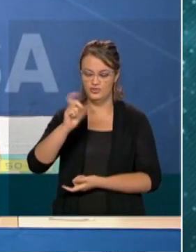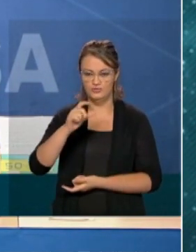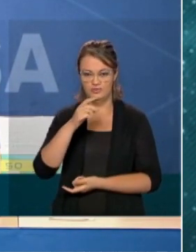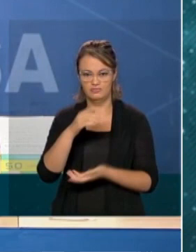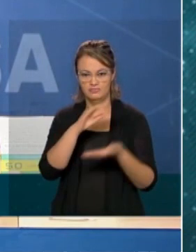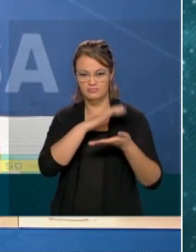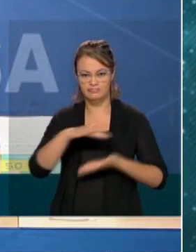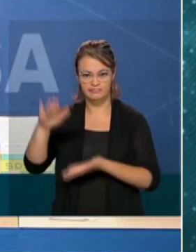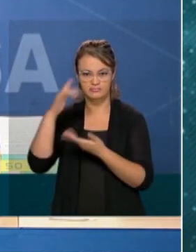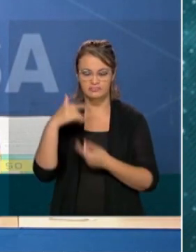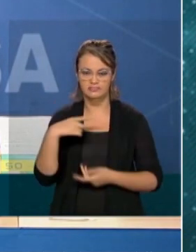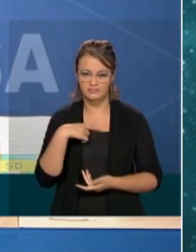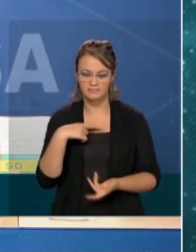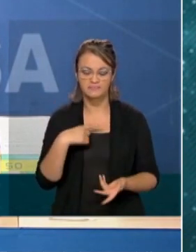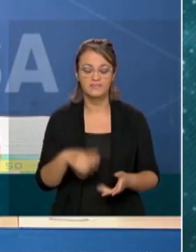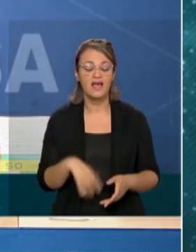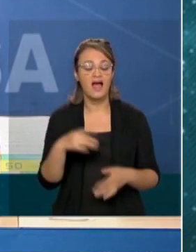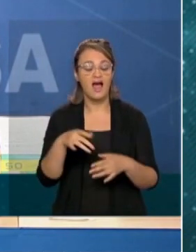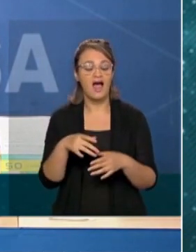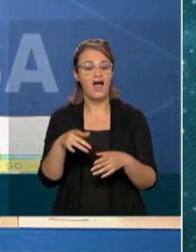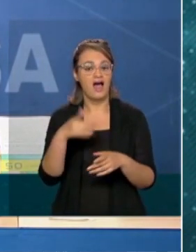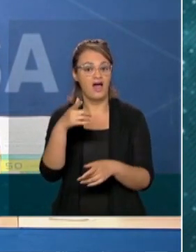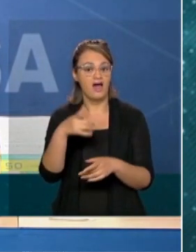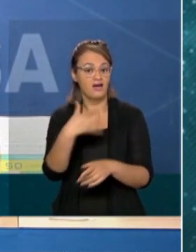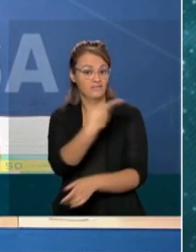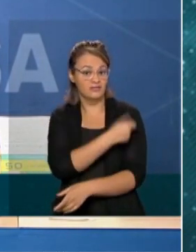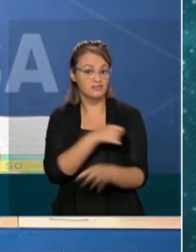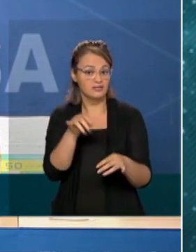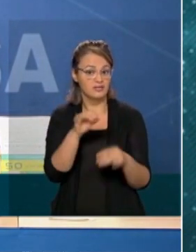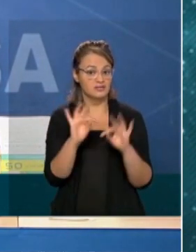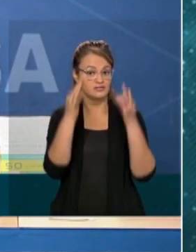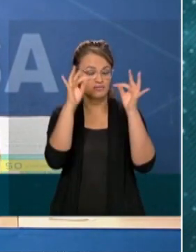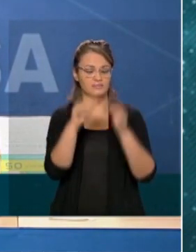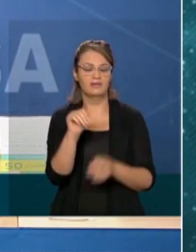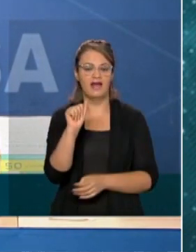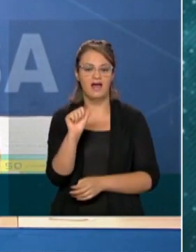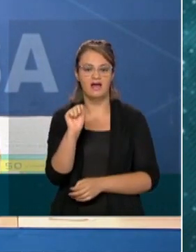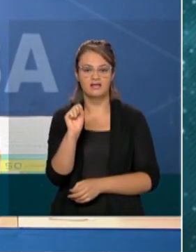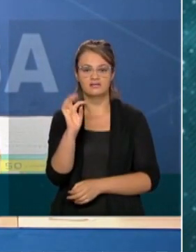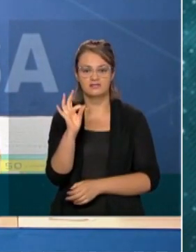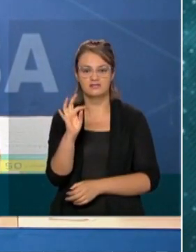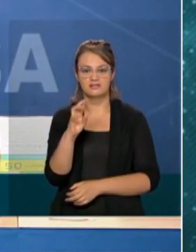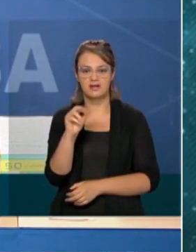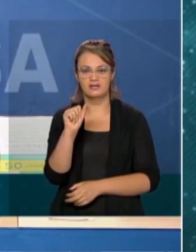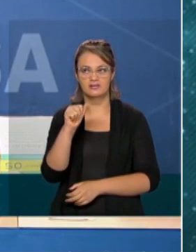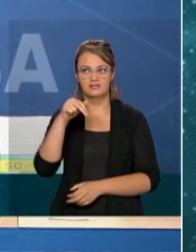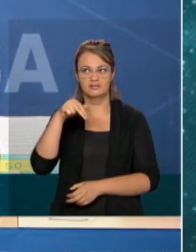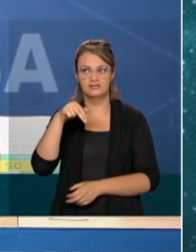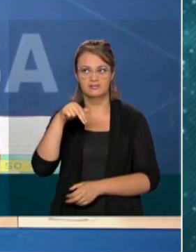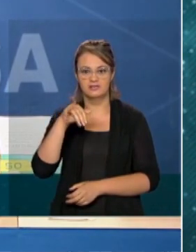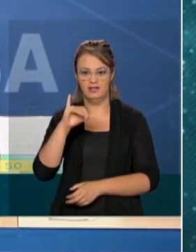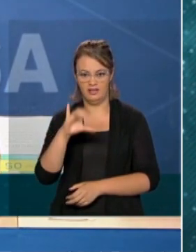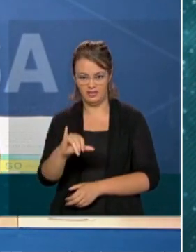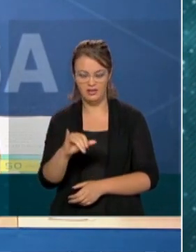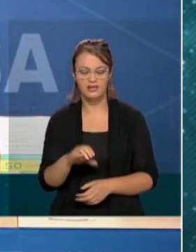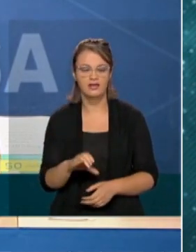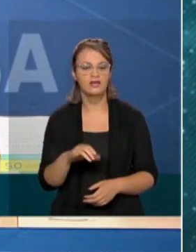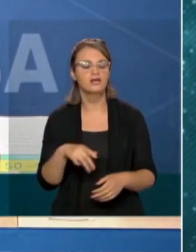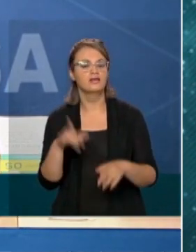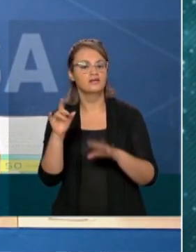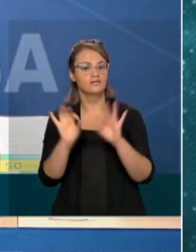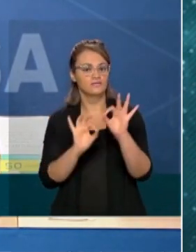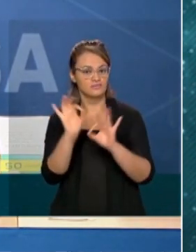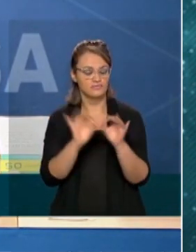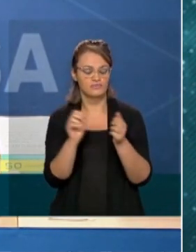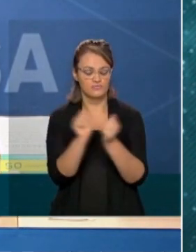Porto Alegre Julinho o Colégio Estadual Júlio de Castilhos aqui uma pessoa acabou chegando atrasada e nem assistiu